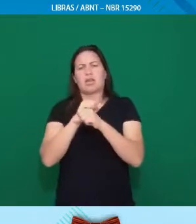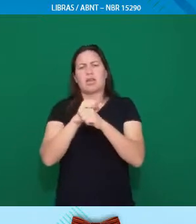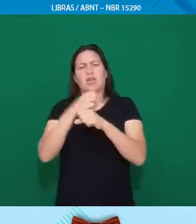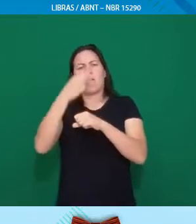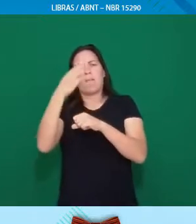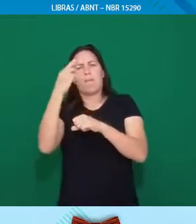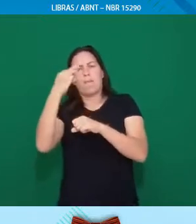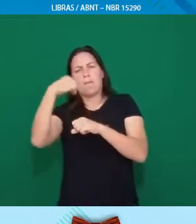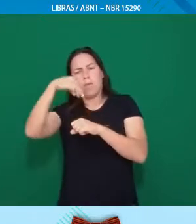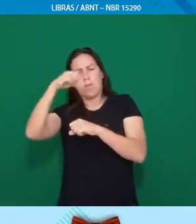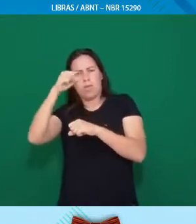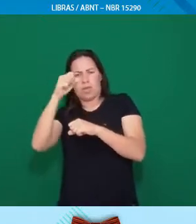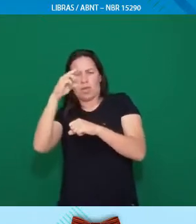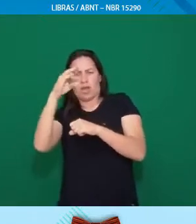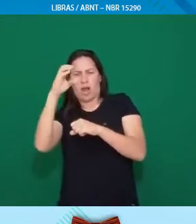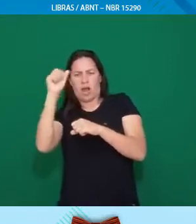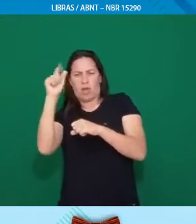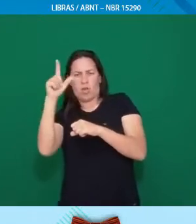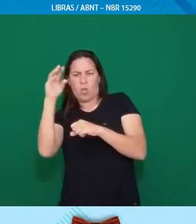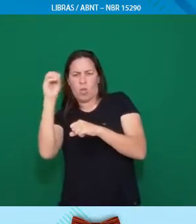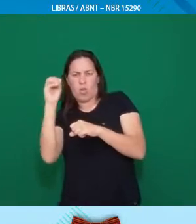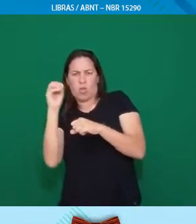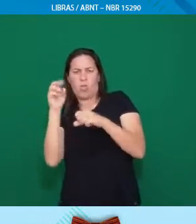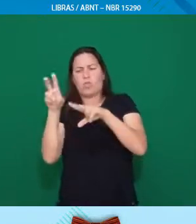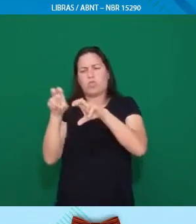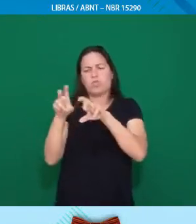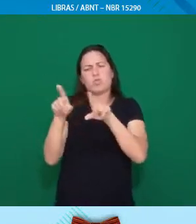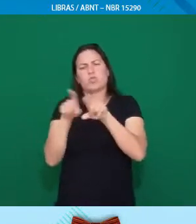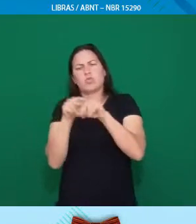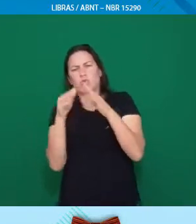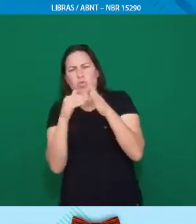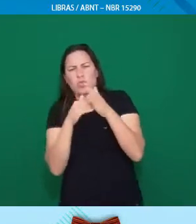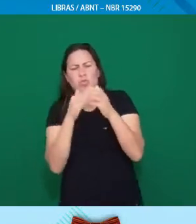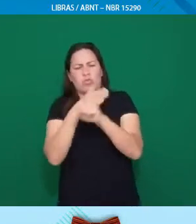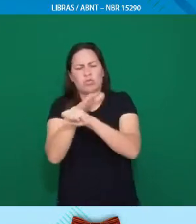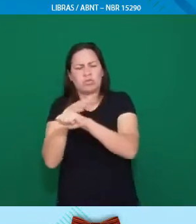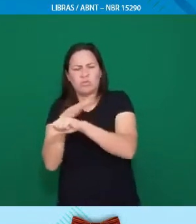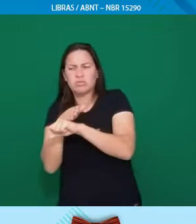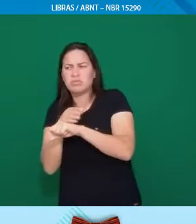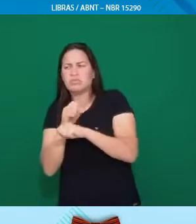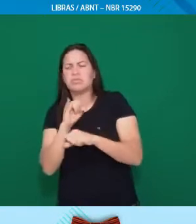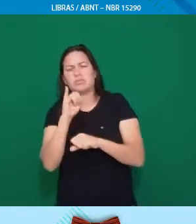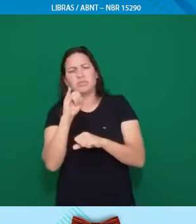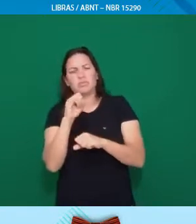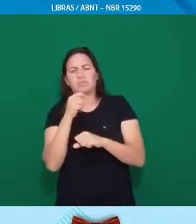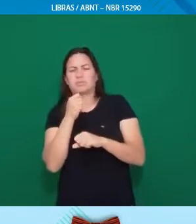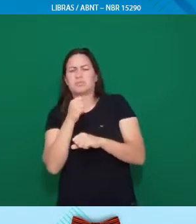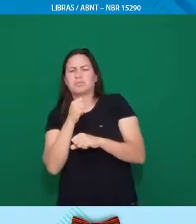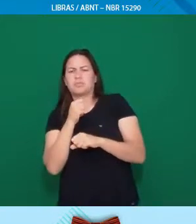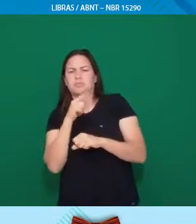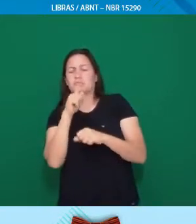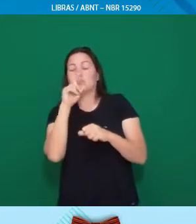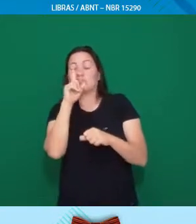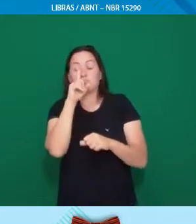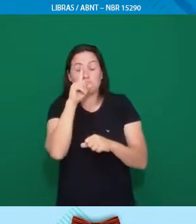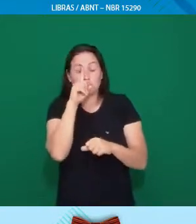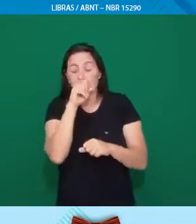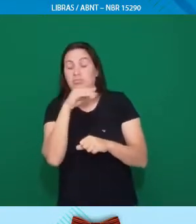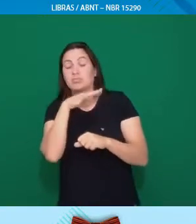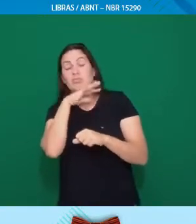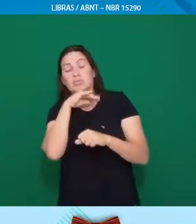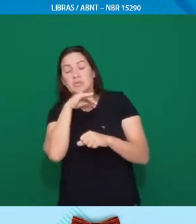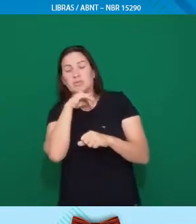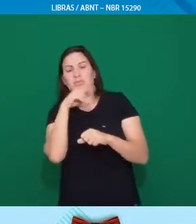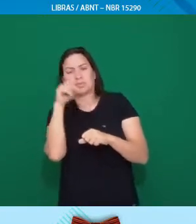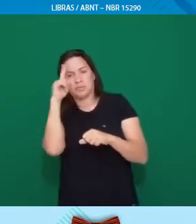Monte Carlo as comunidades da o pai Dom Bosco Boa Esperança dentre outras que estava realmente numa situação